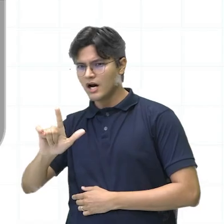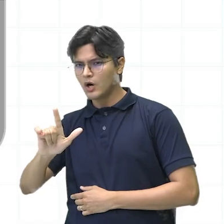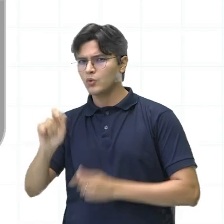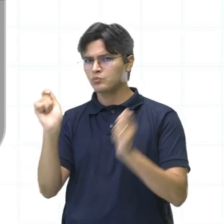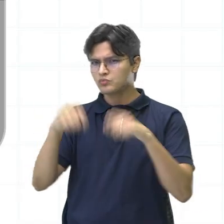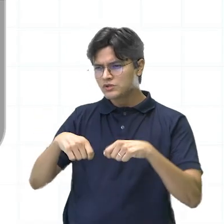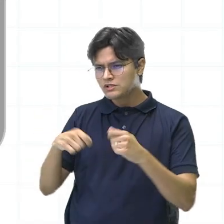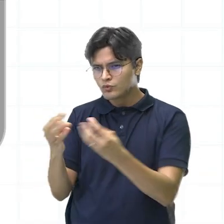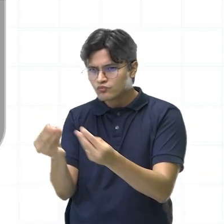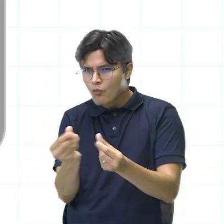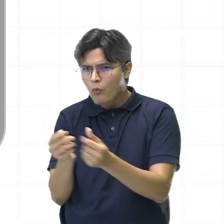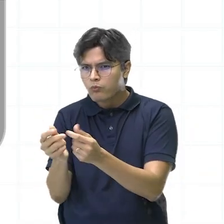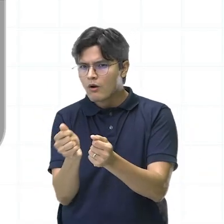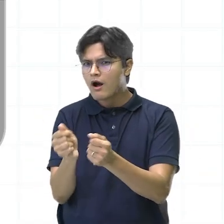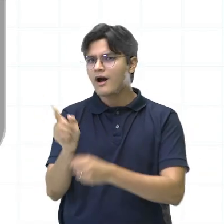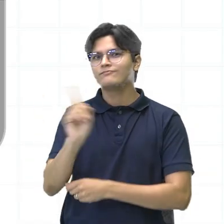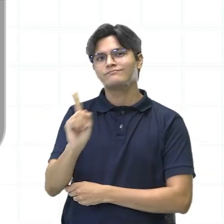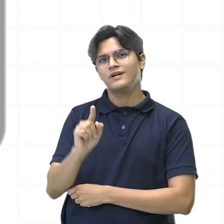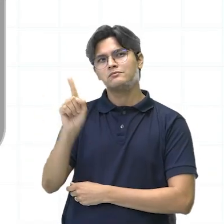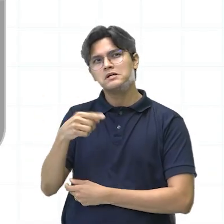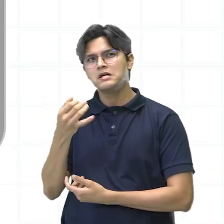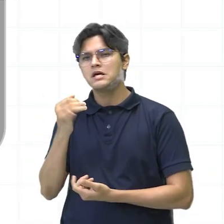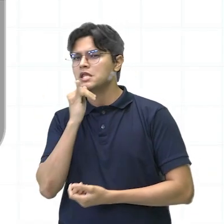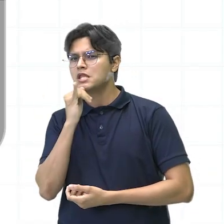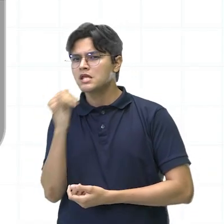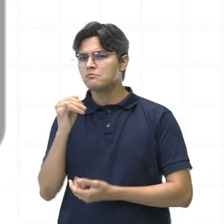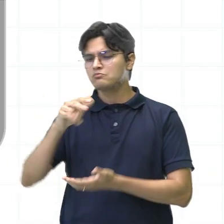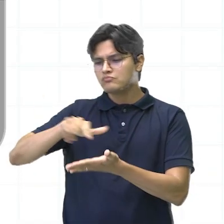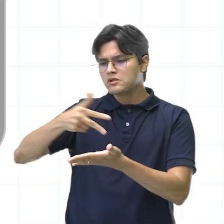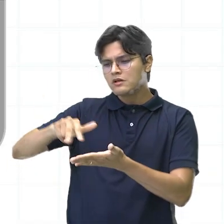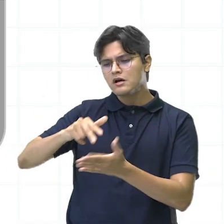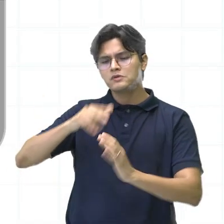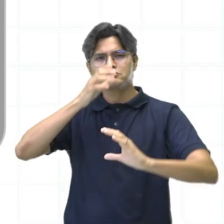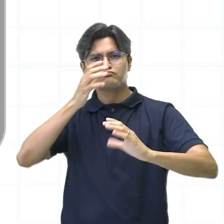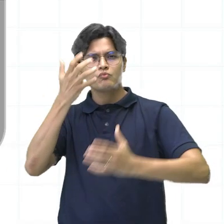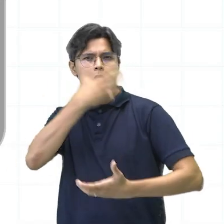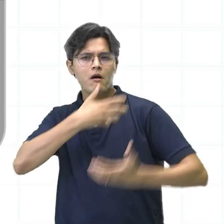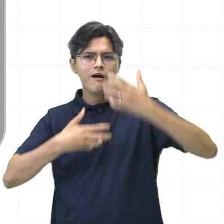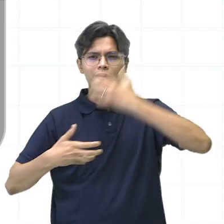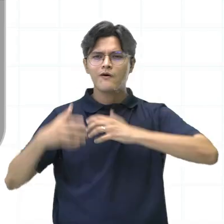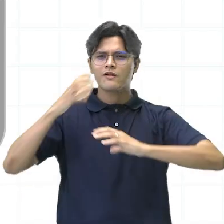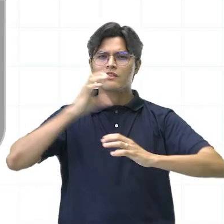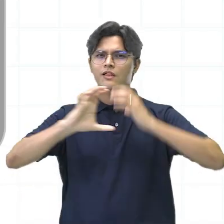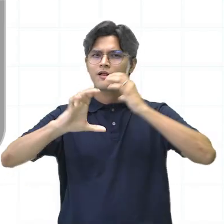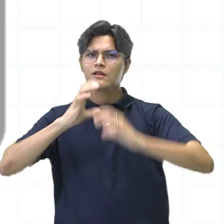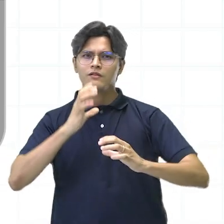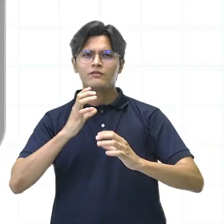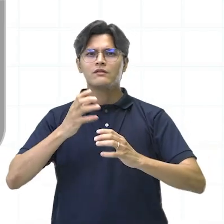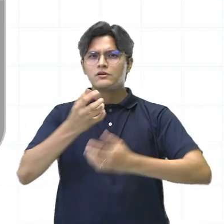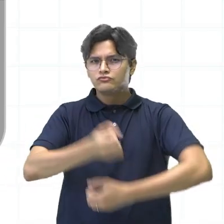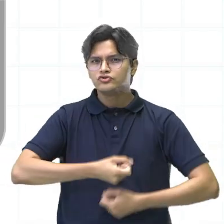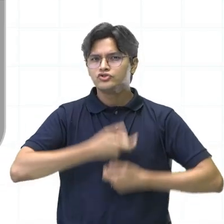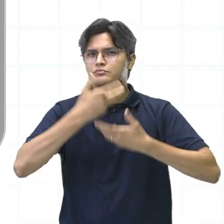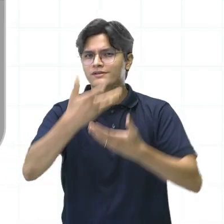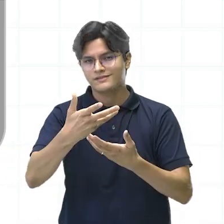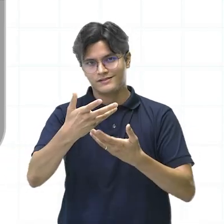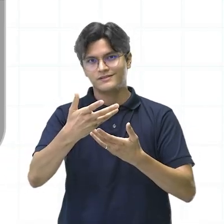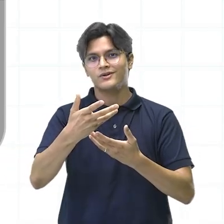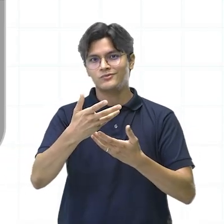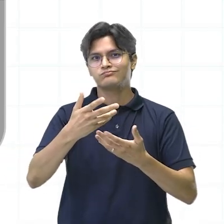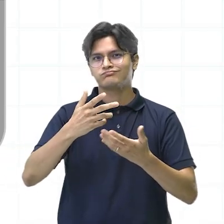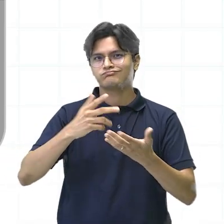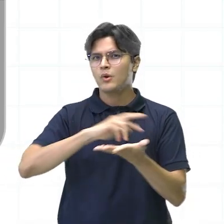que são cantos, enfeites, dança, formas de expressar, manifestar, que nós